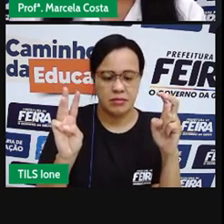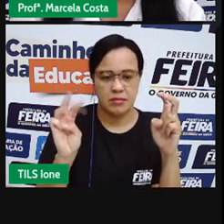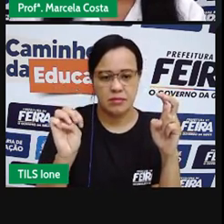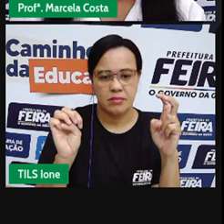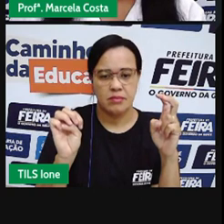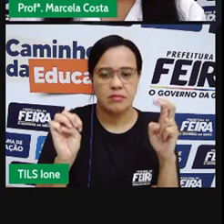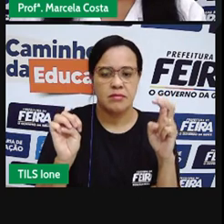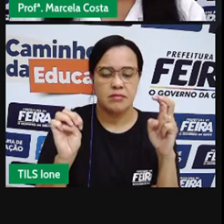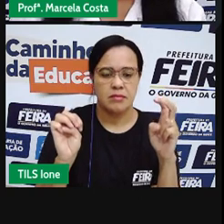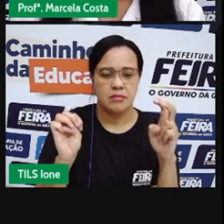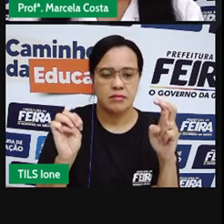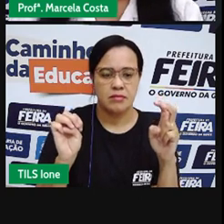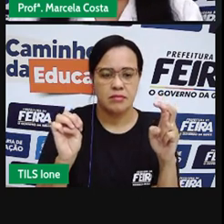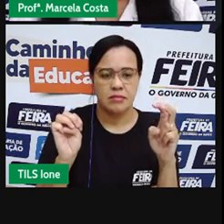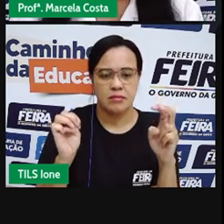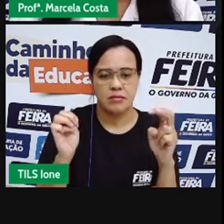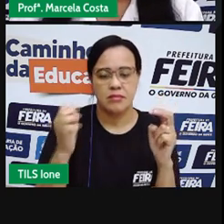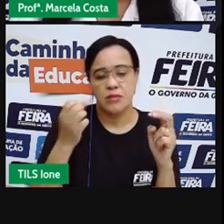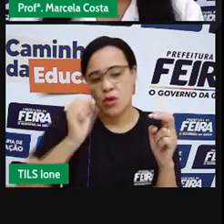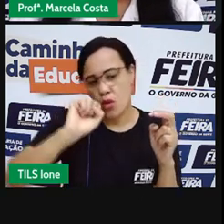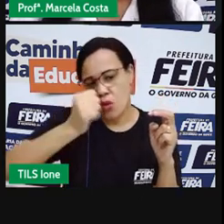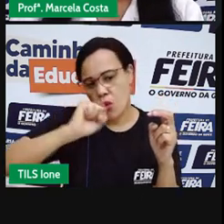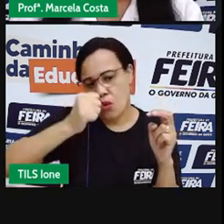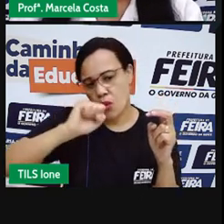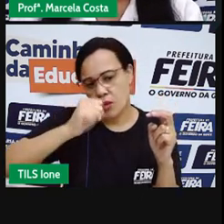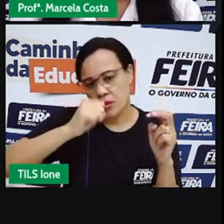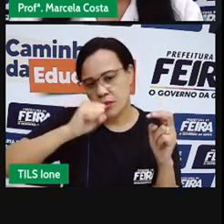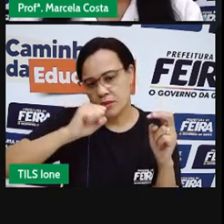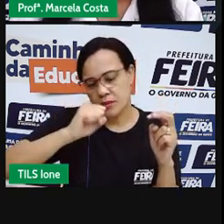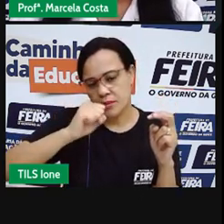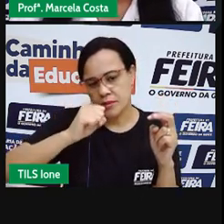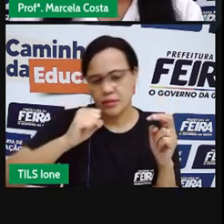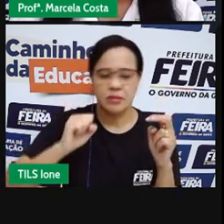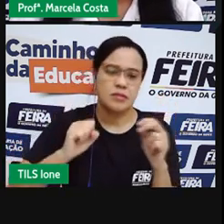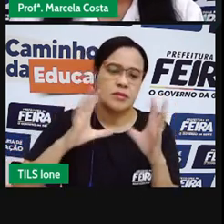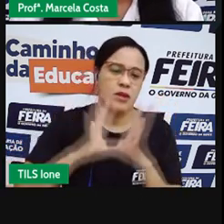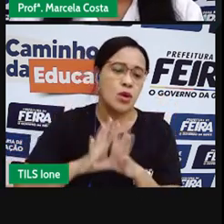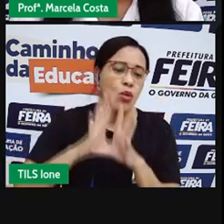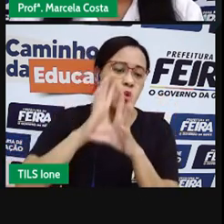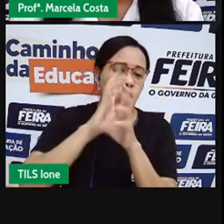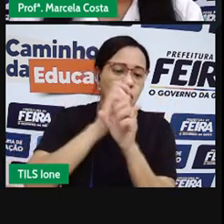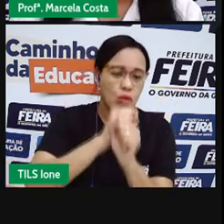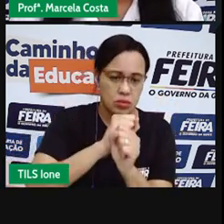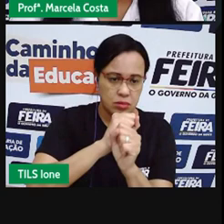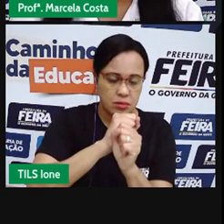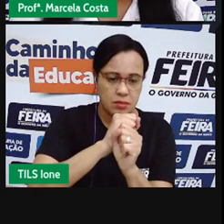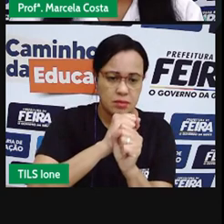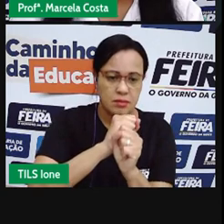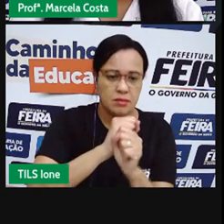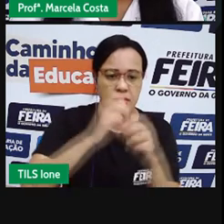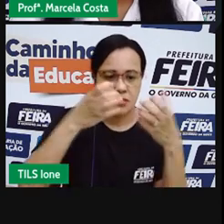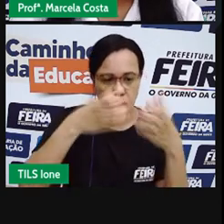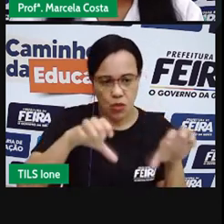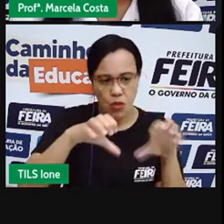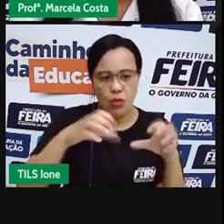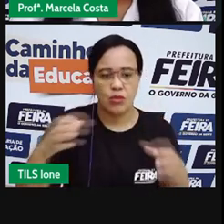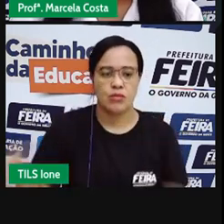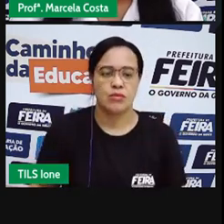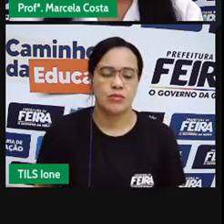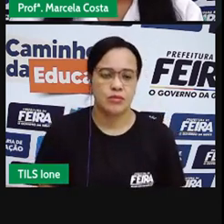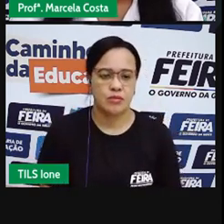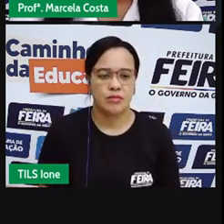E o numeral 8, representando aqui esta quantidade de ovos, hein? 8